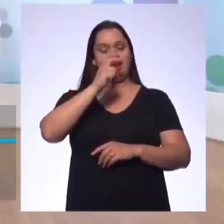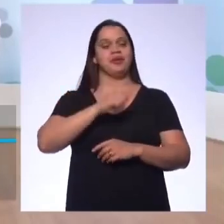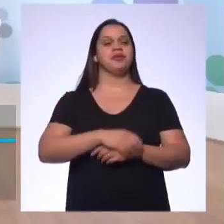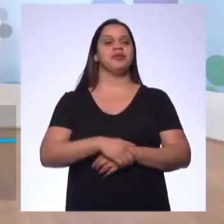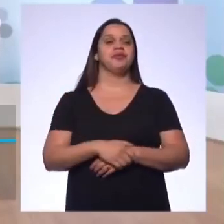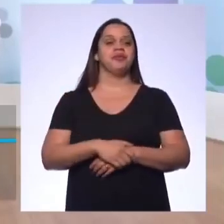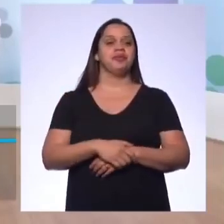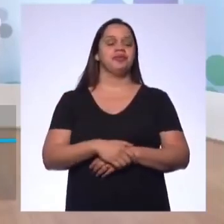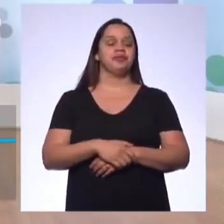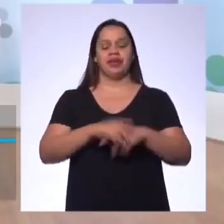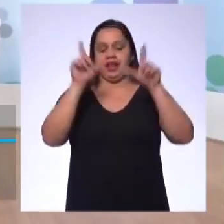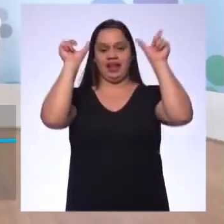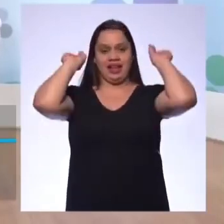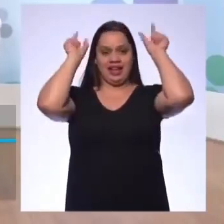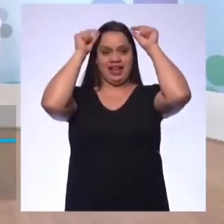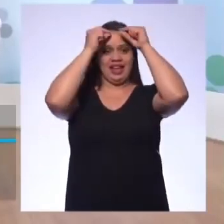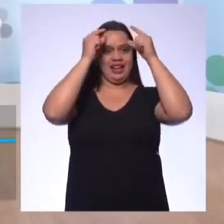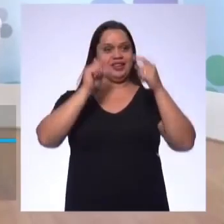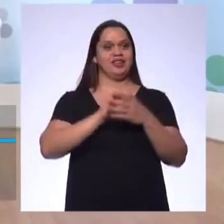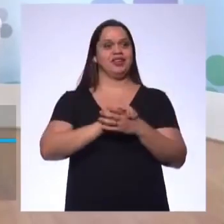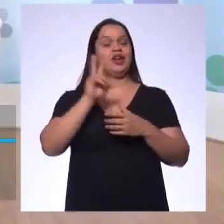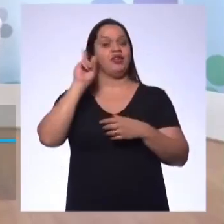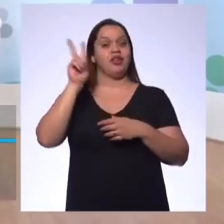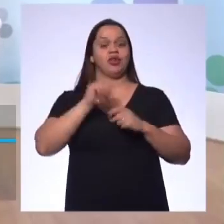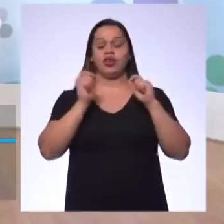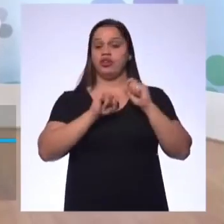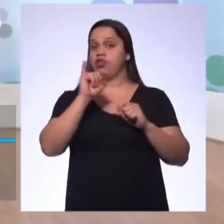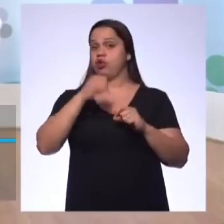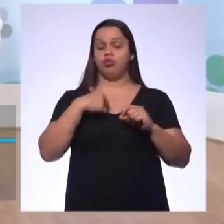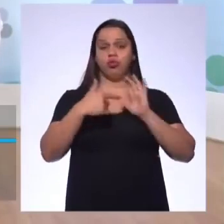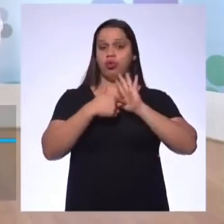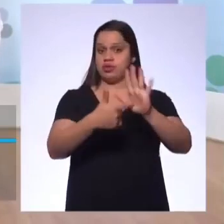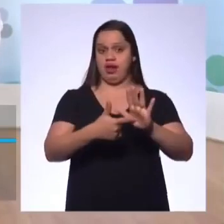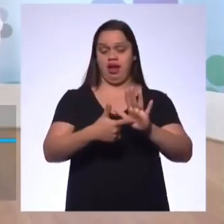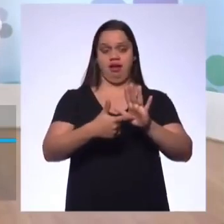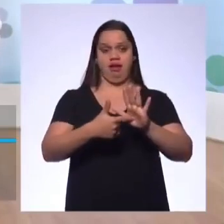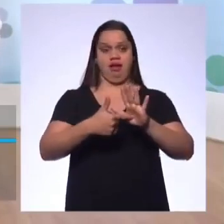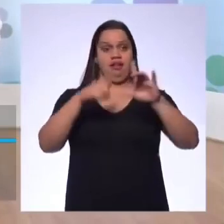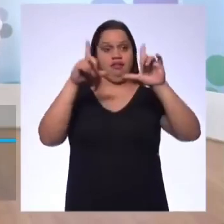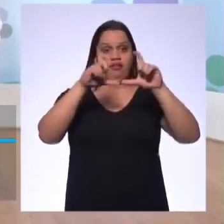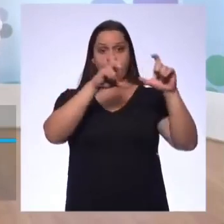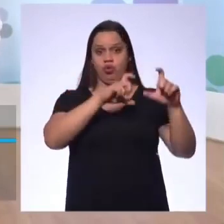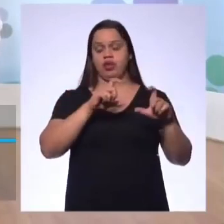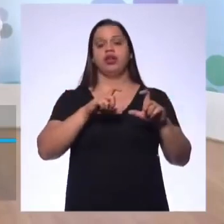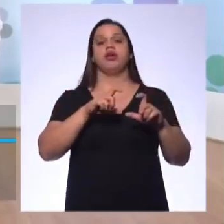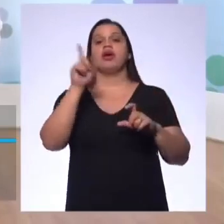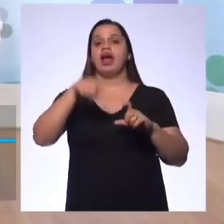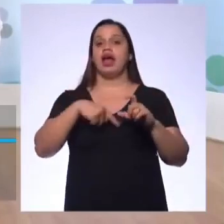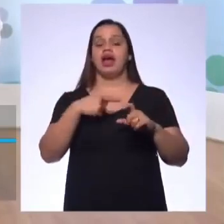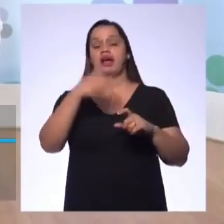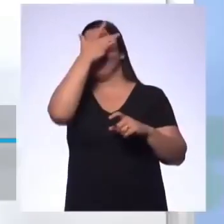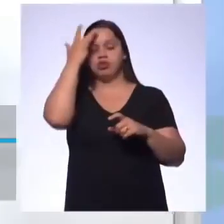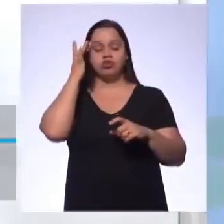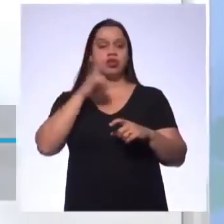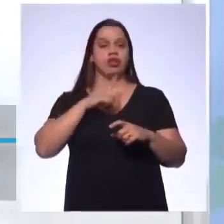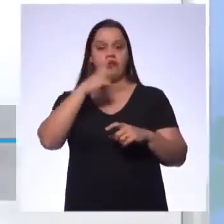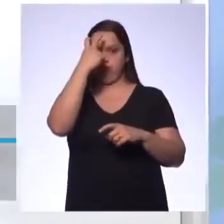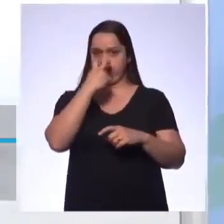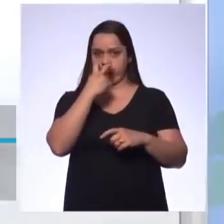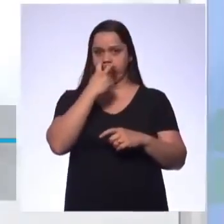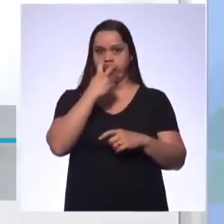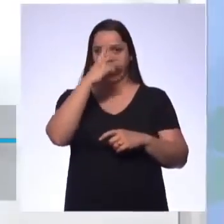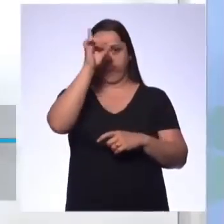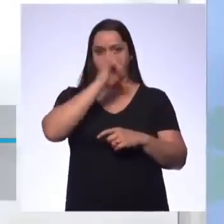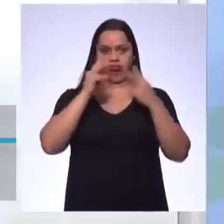seguinte, o seu ouvido, mesmo se eu não te mostrar figura nenhuma, isso é no caso das pessoas que têm deficiência visual. Mesmo